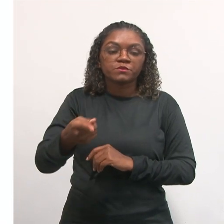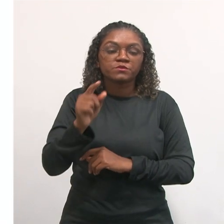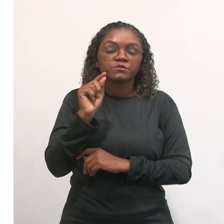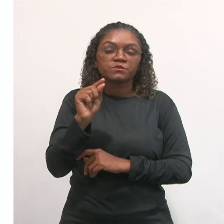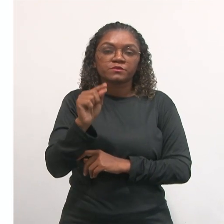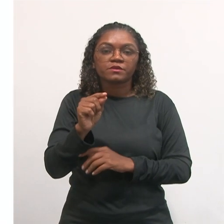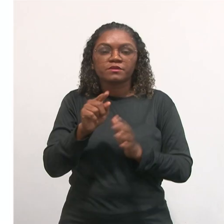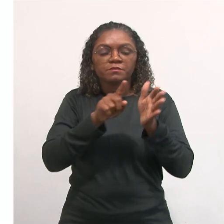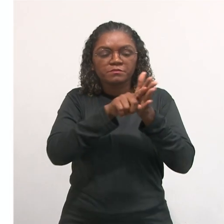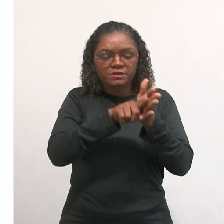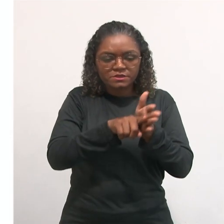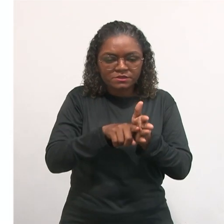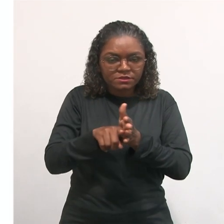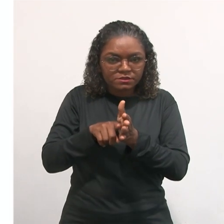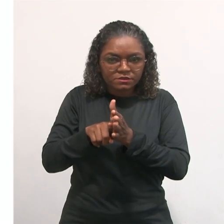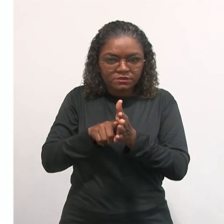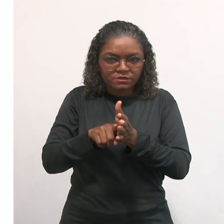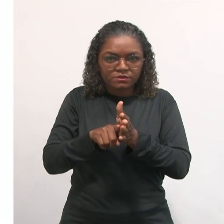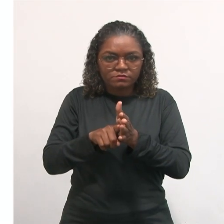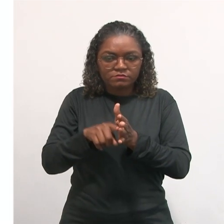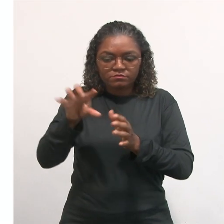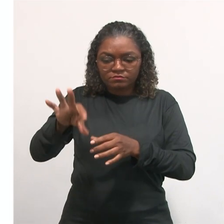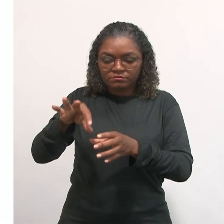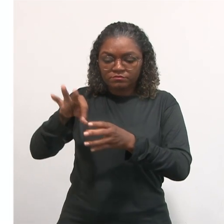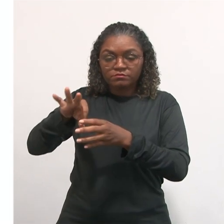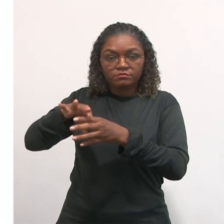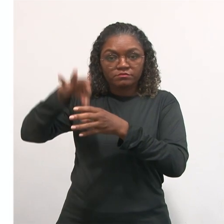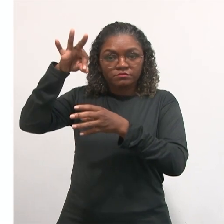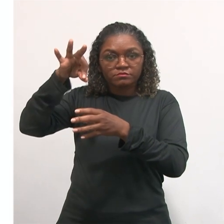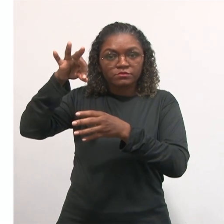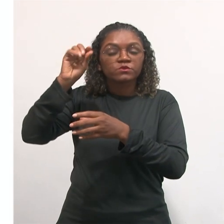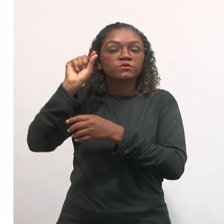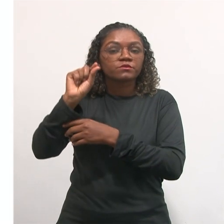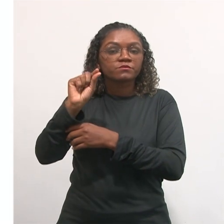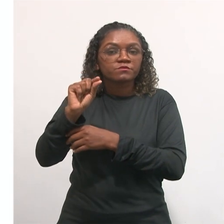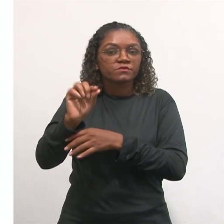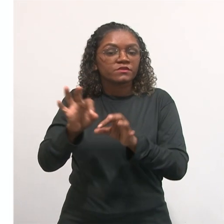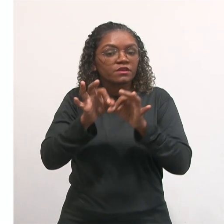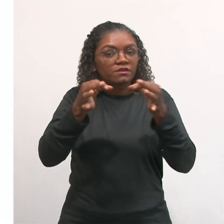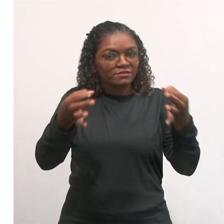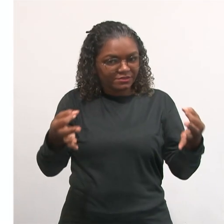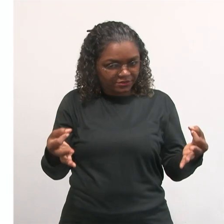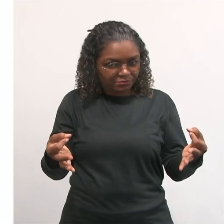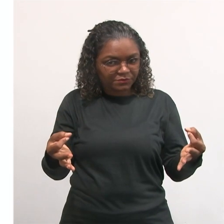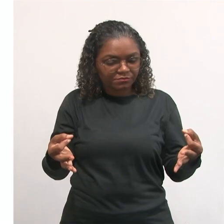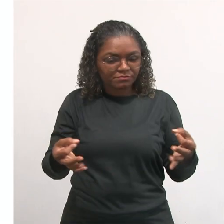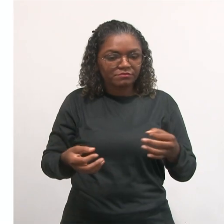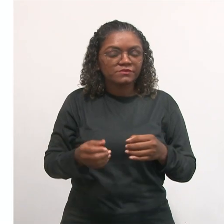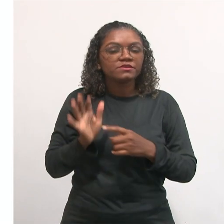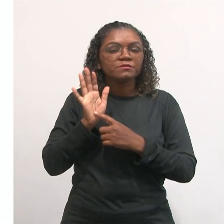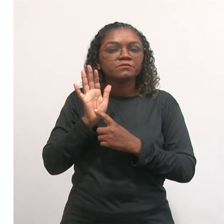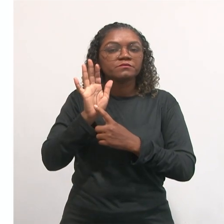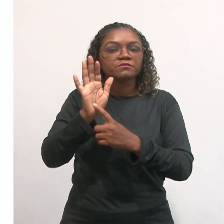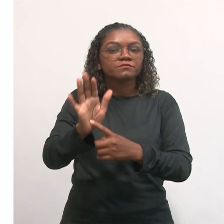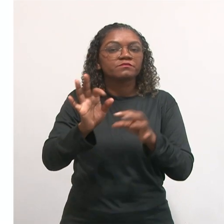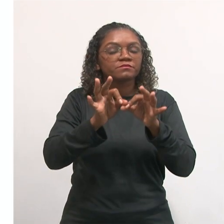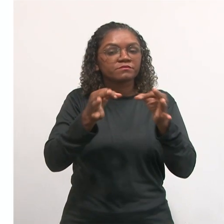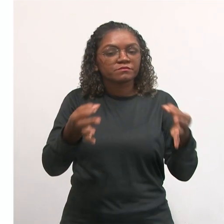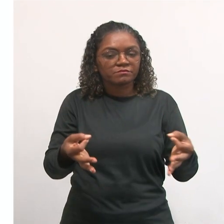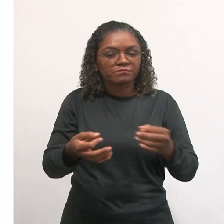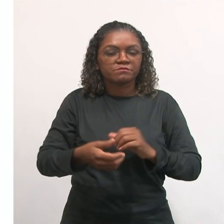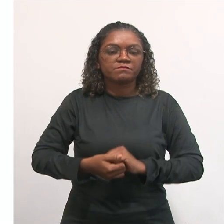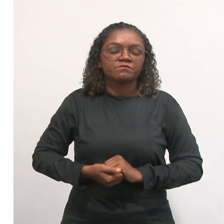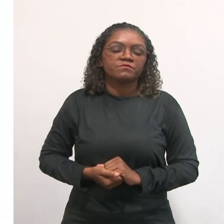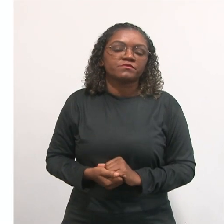minha pesquisa com esses sorteados de forma aleatória simples, entendeu? Então essa é uma amostragem aleatória